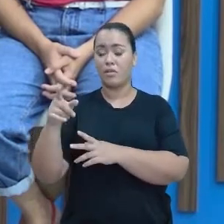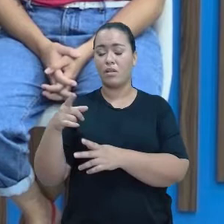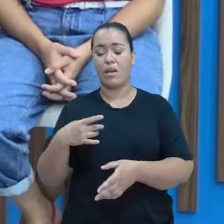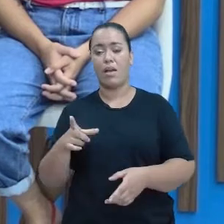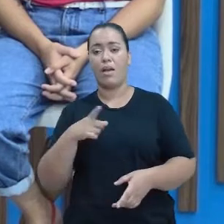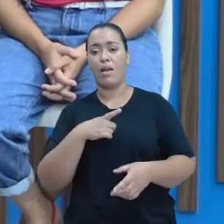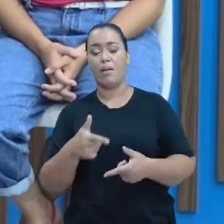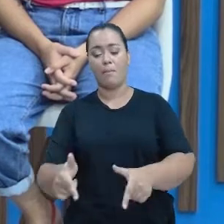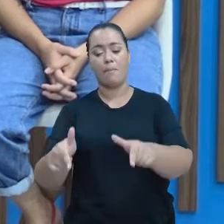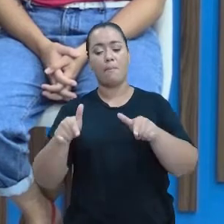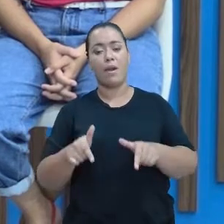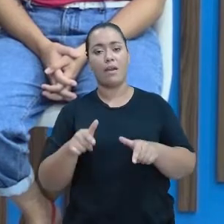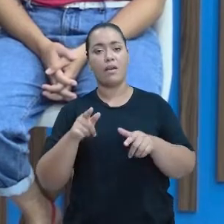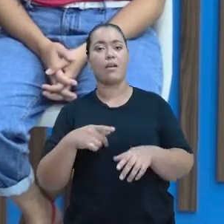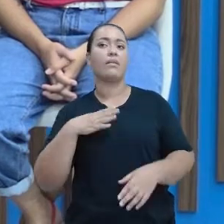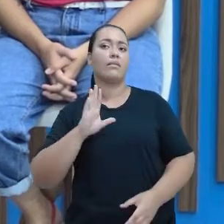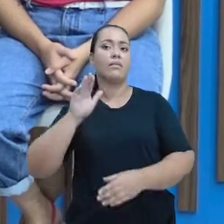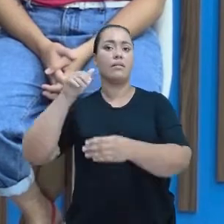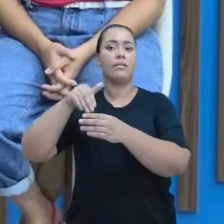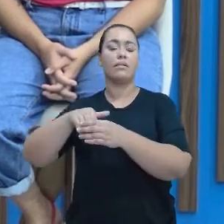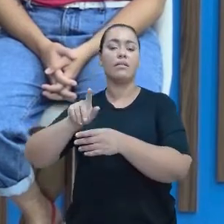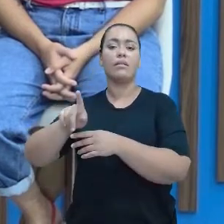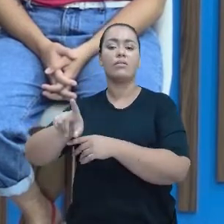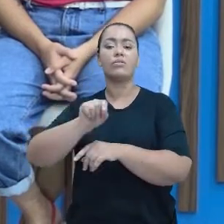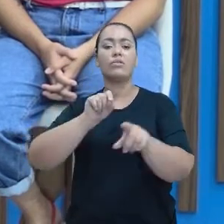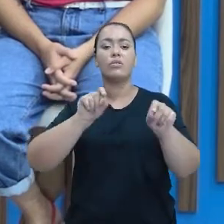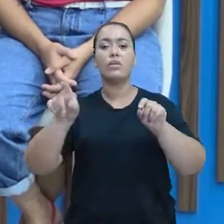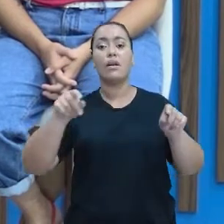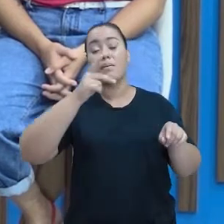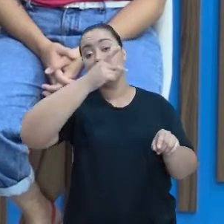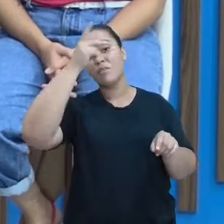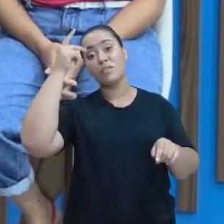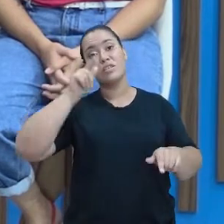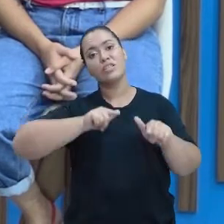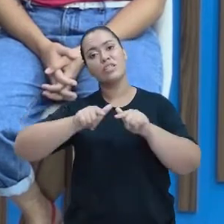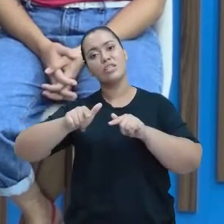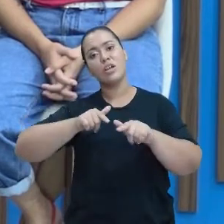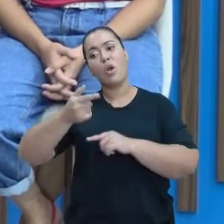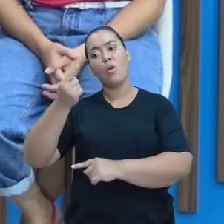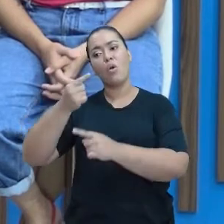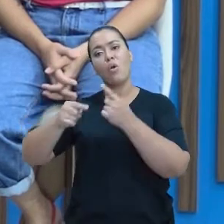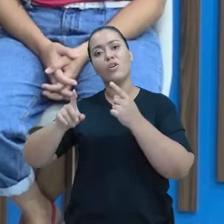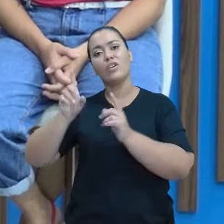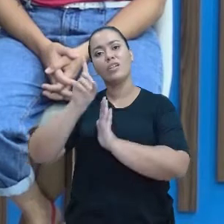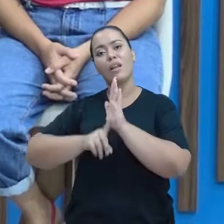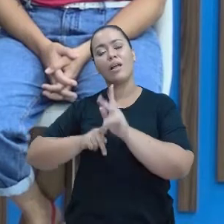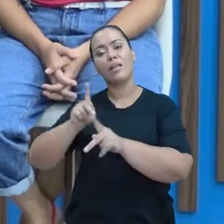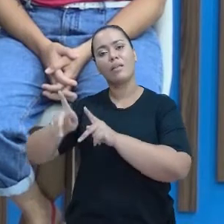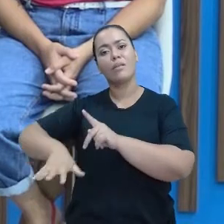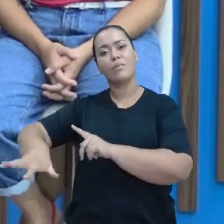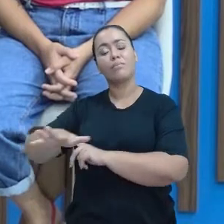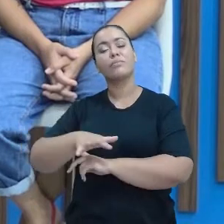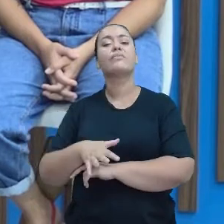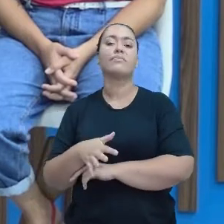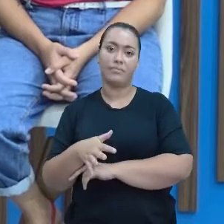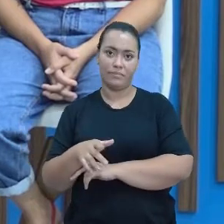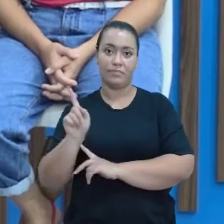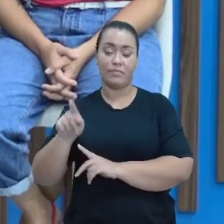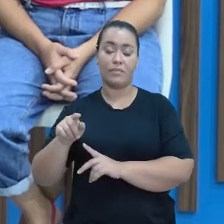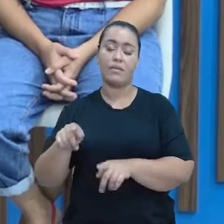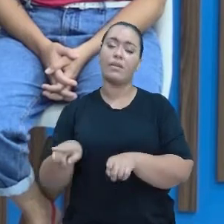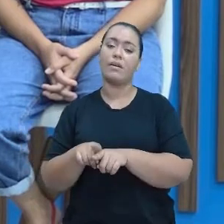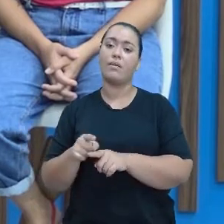título, vai lá e elege aquelas pessoas que vão trabalhar contra o direito do povo, contra o direito da população